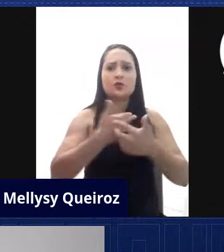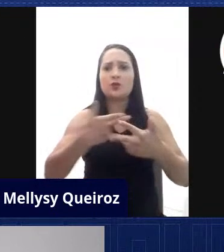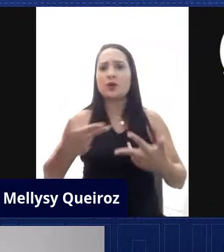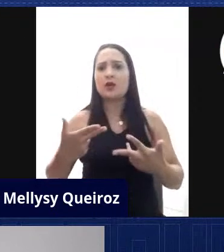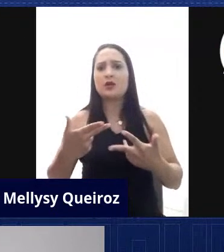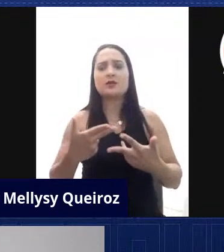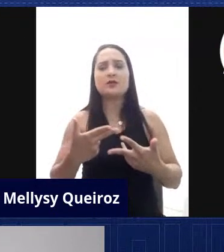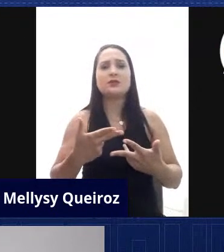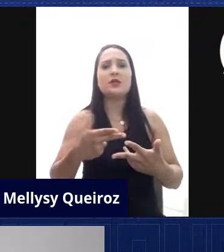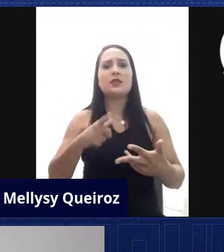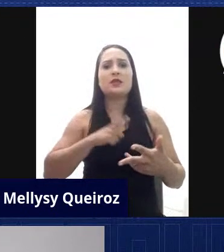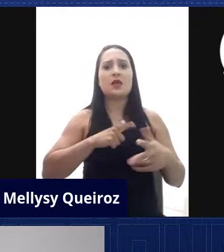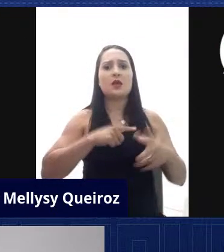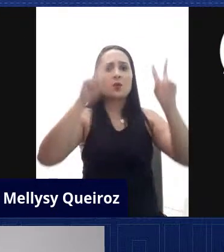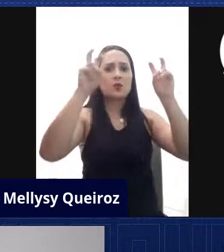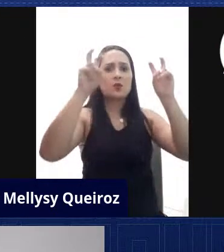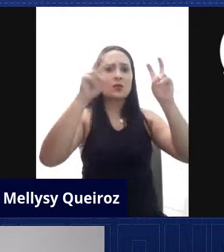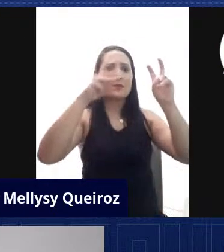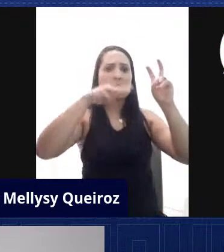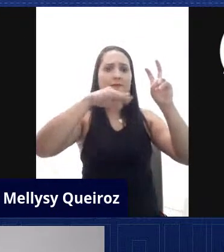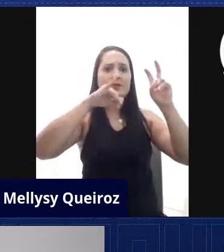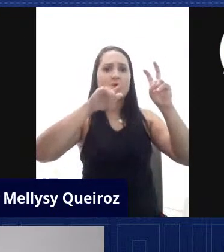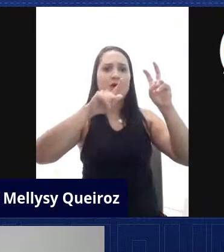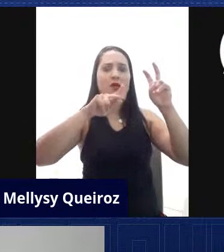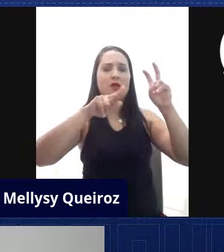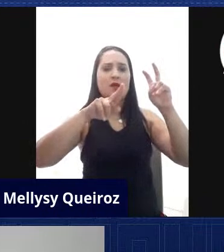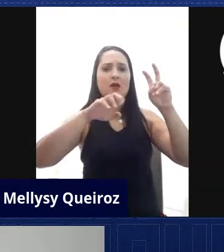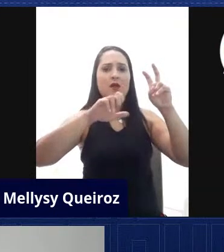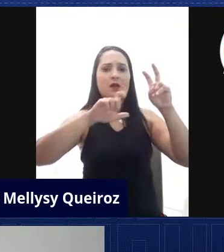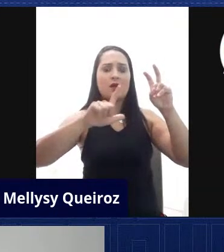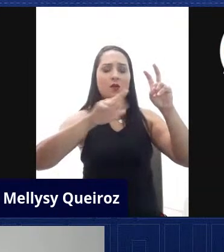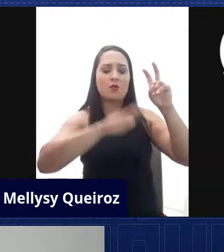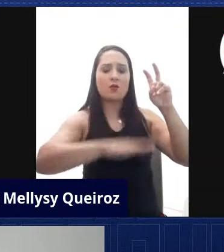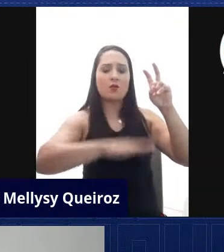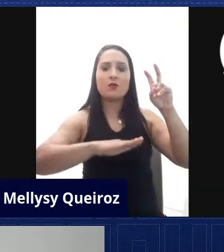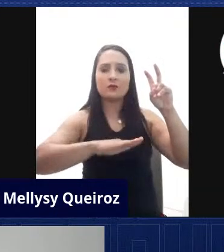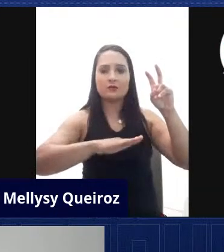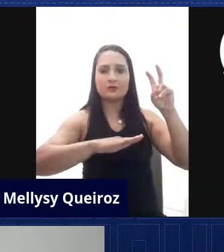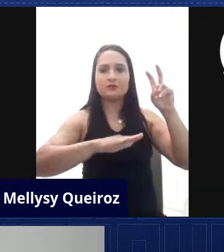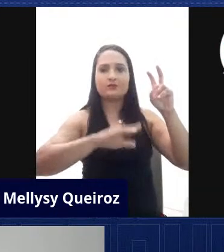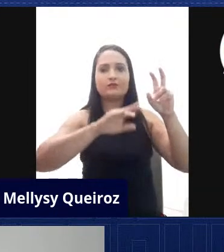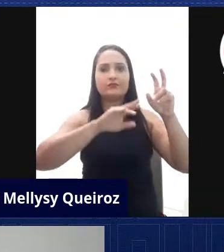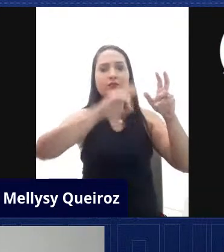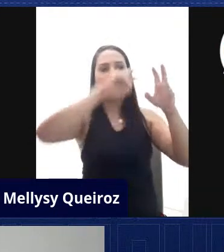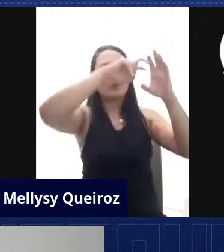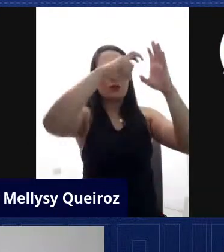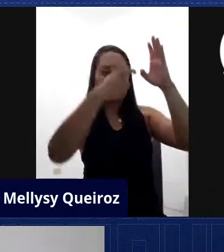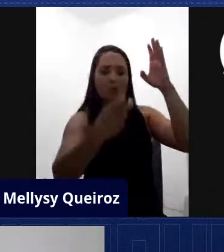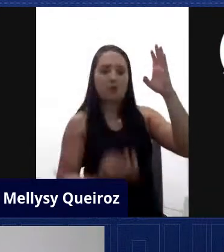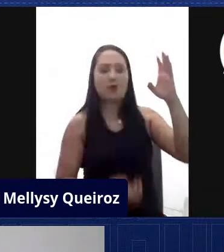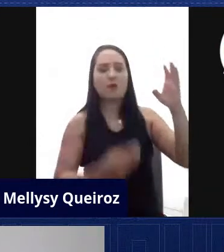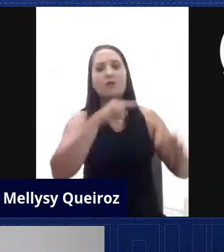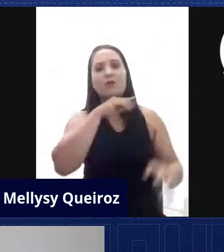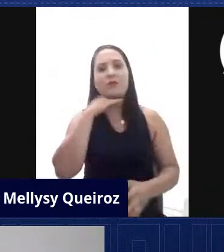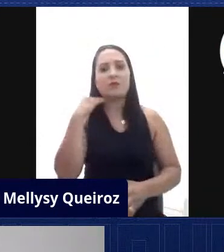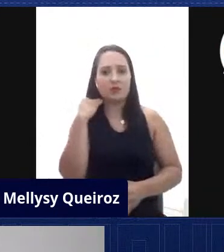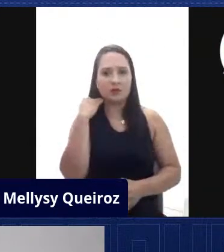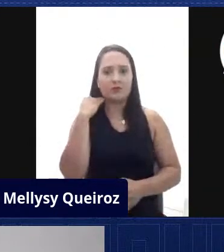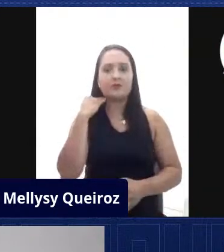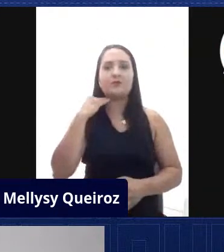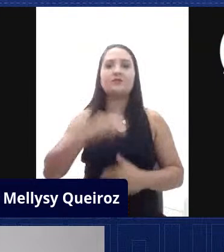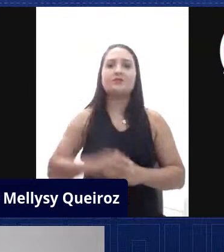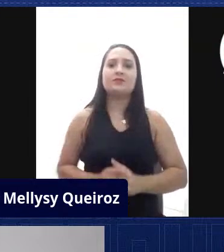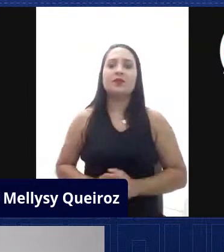Então, assim, é um momento que é excepcional, mas também é um momento propício para a gente trazer essa